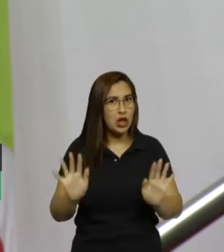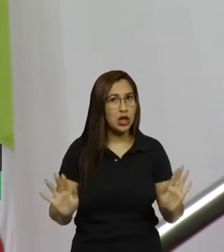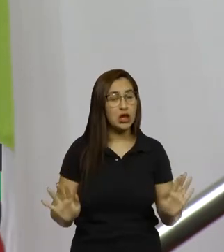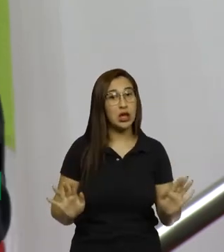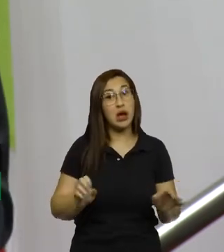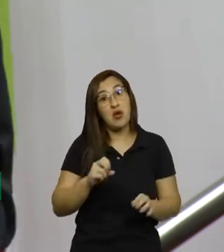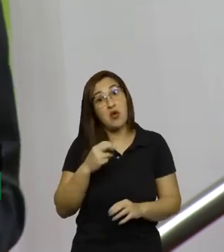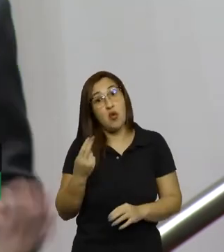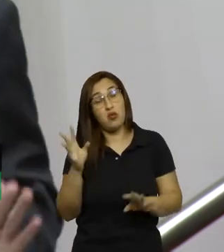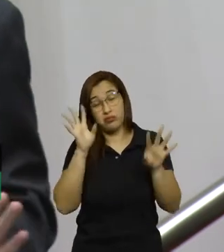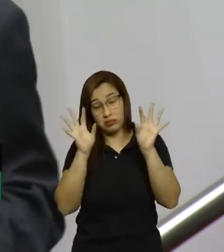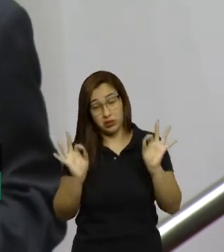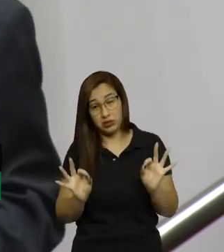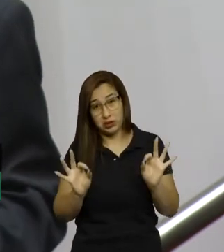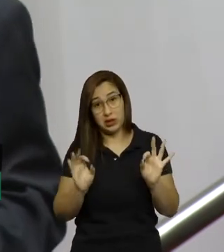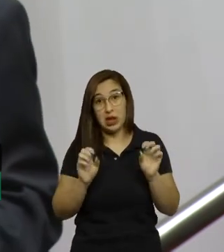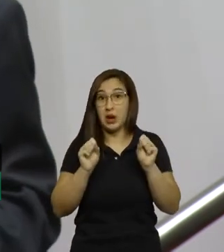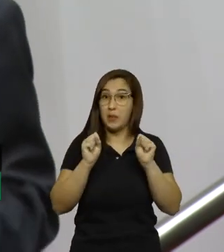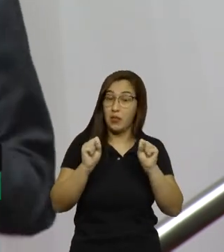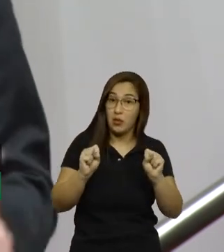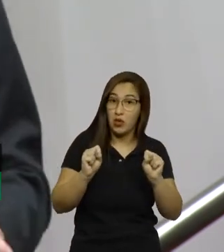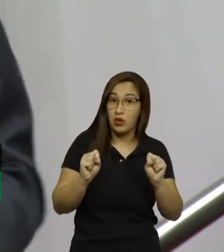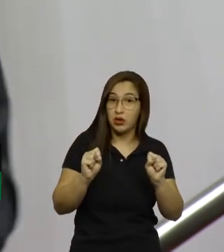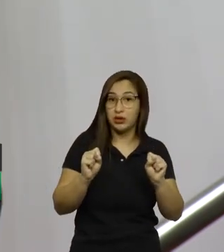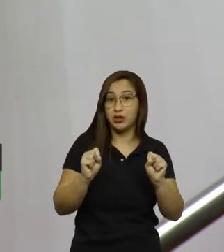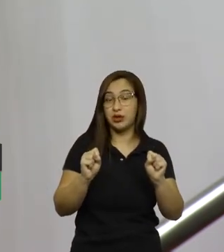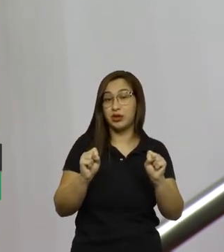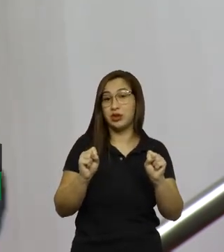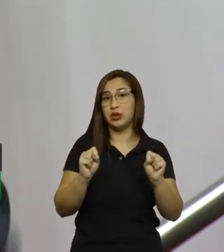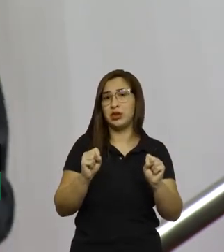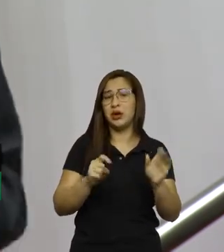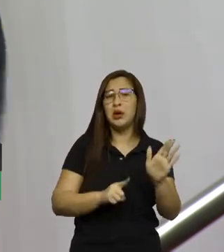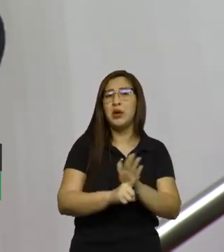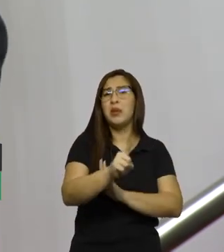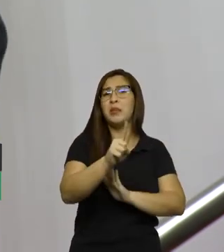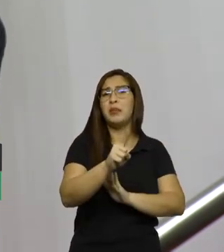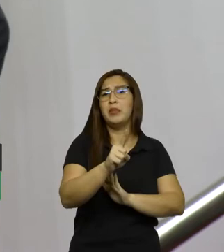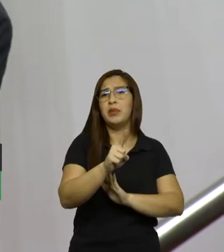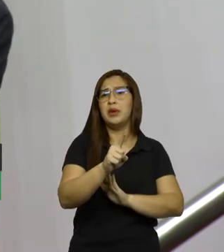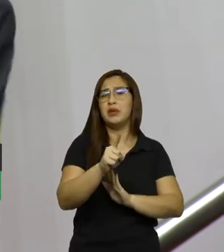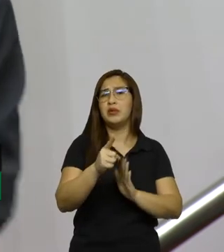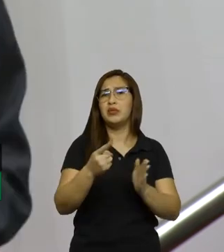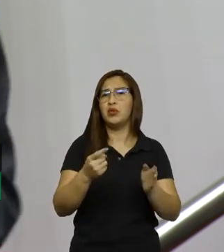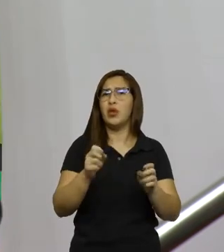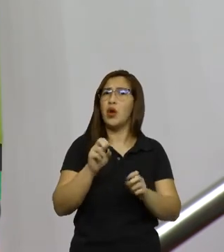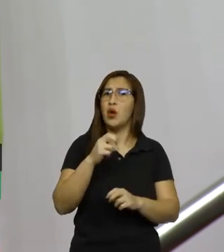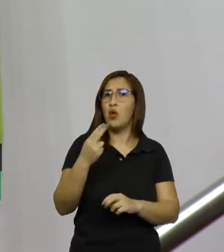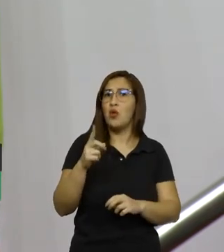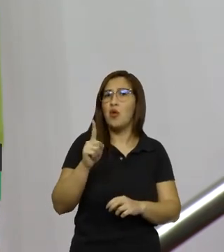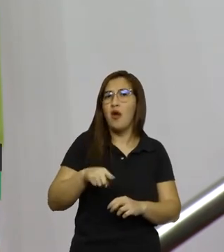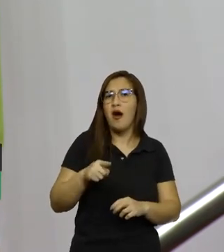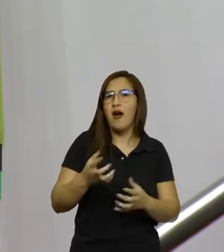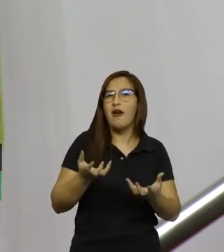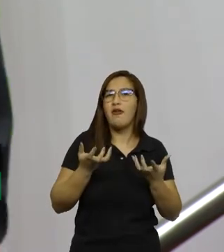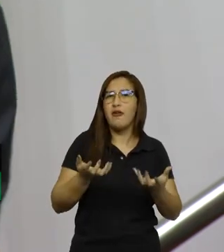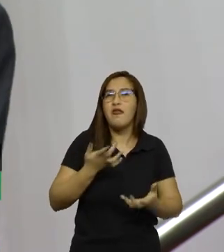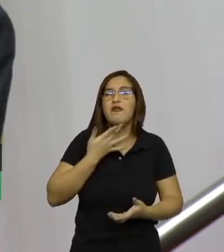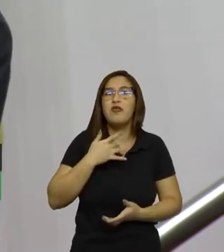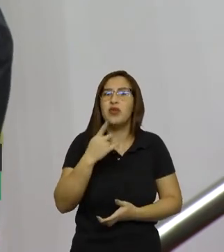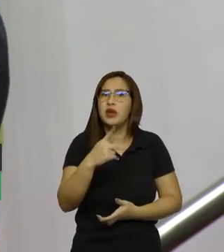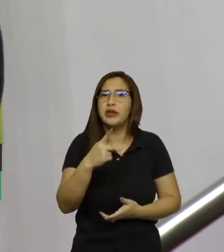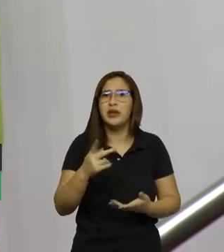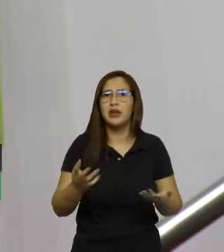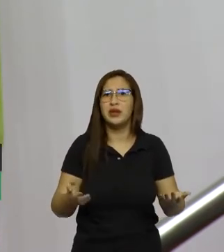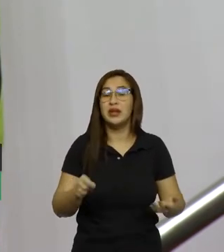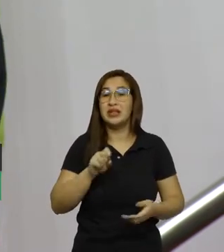não afirmo isso, mas por que não questionarmos, ou é proposital? Se você